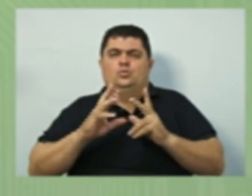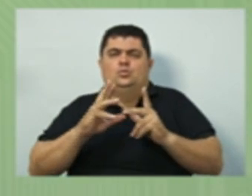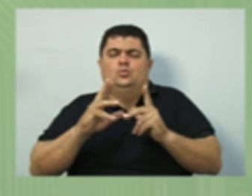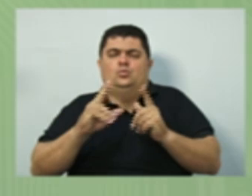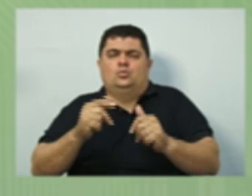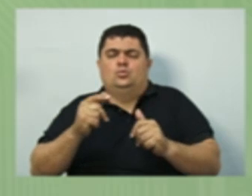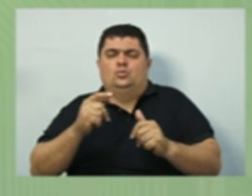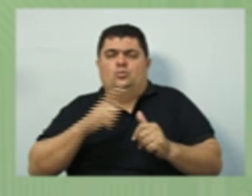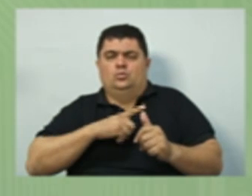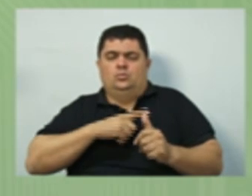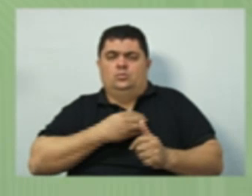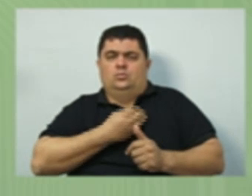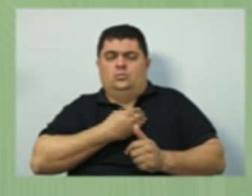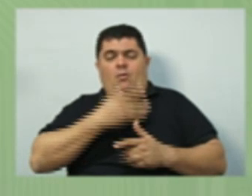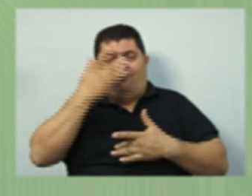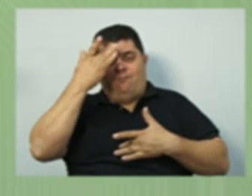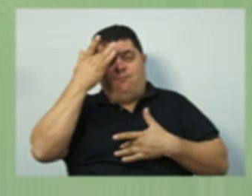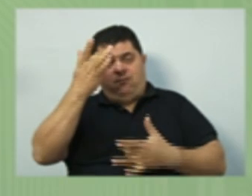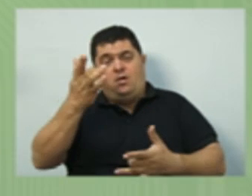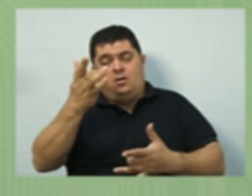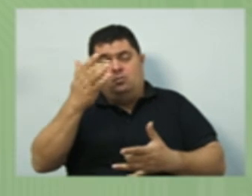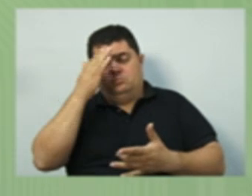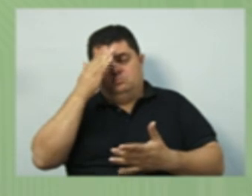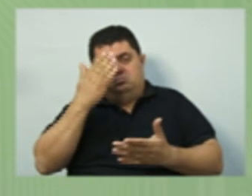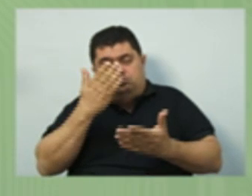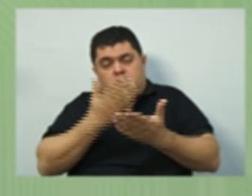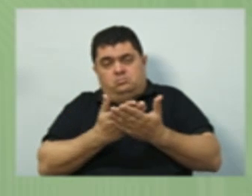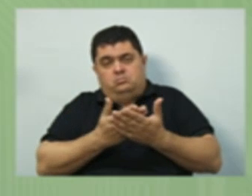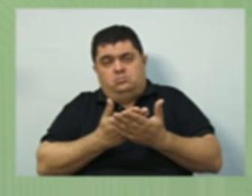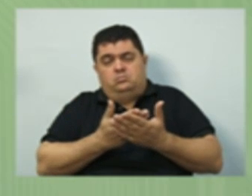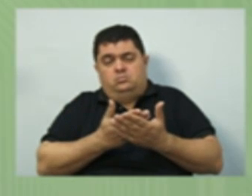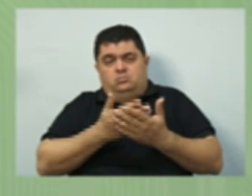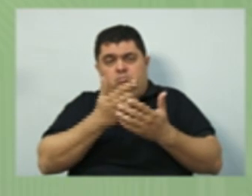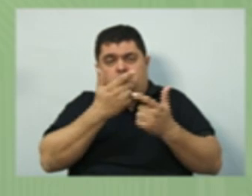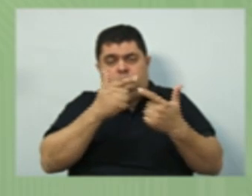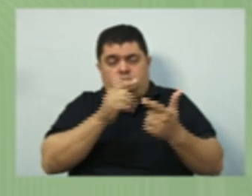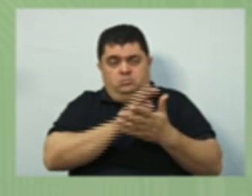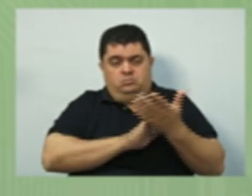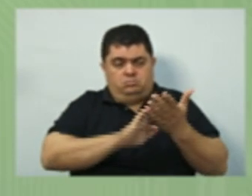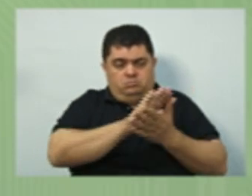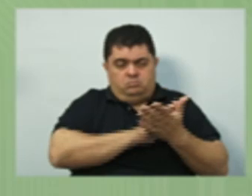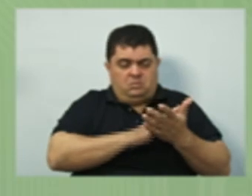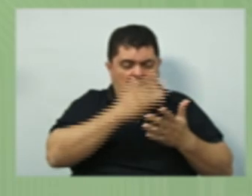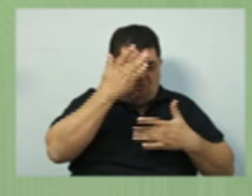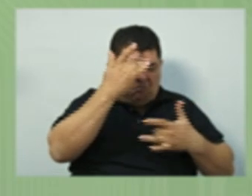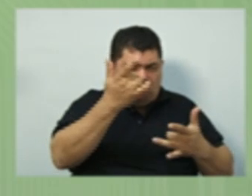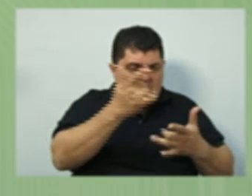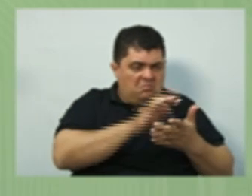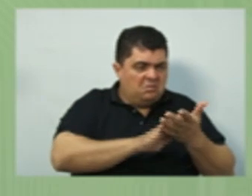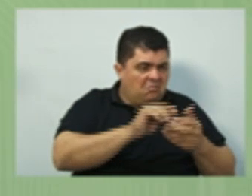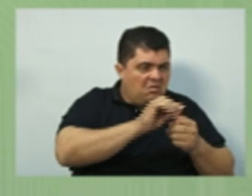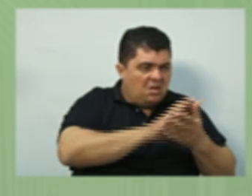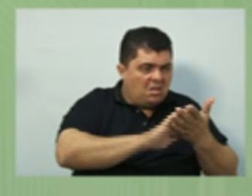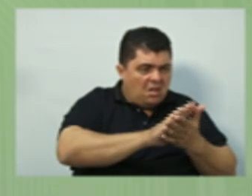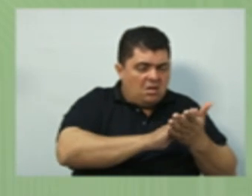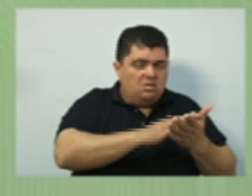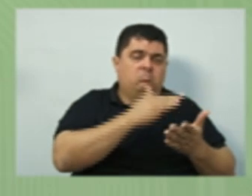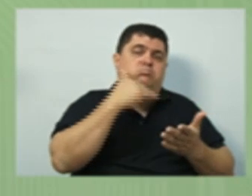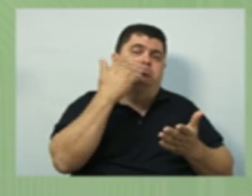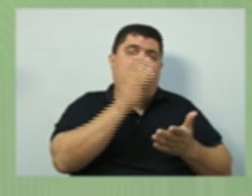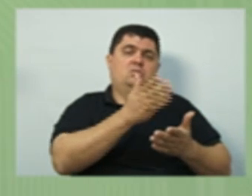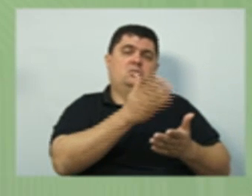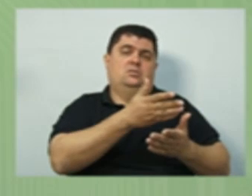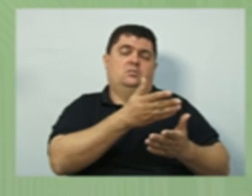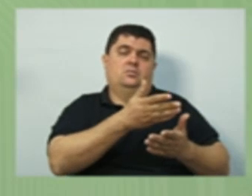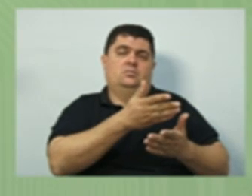ideia da fé. Então, a fé sem obras é morta. Está apelando, está chamando